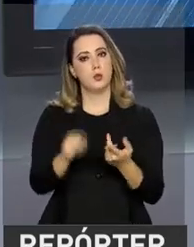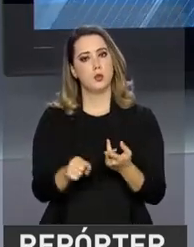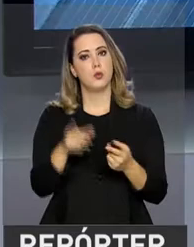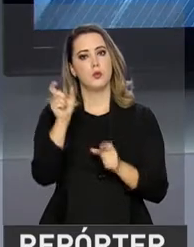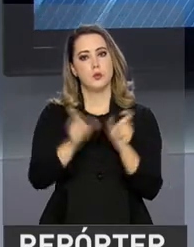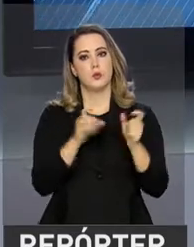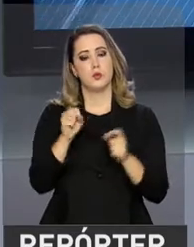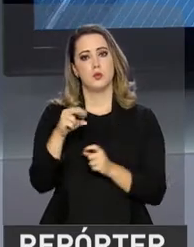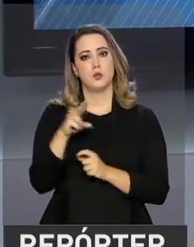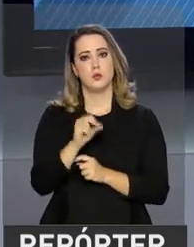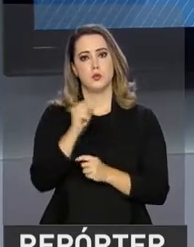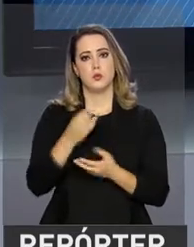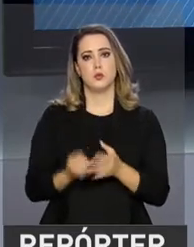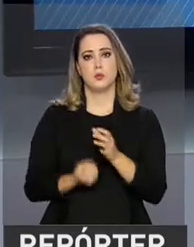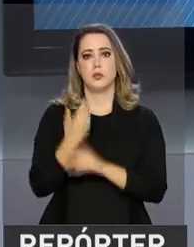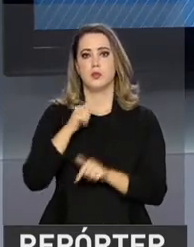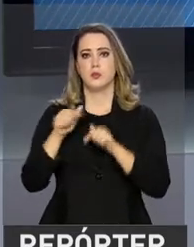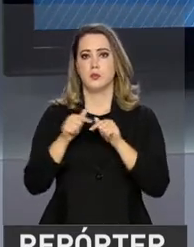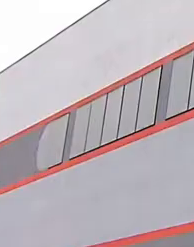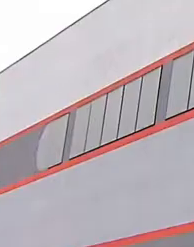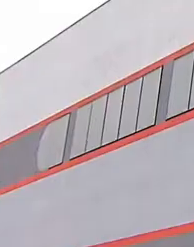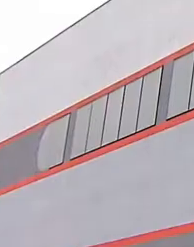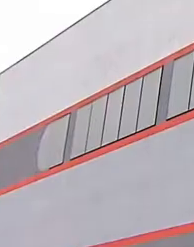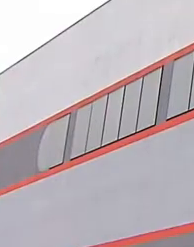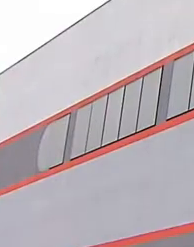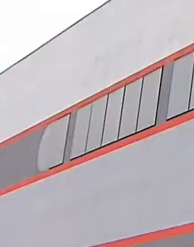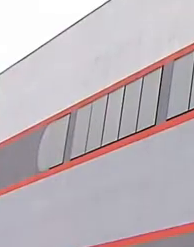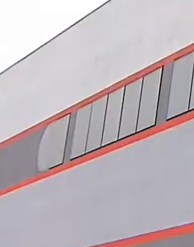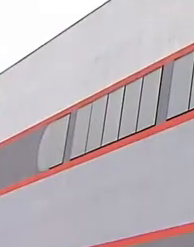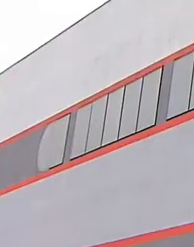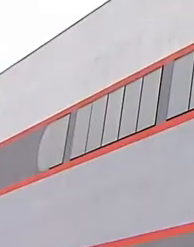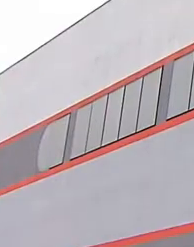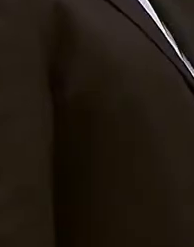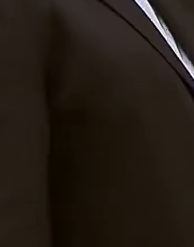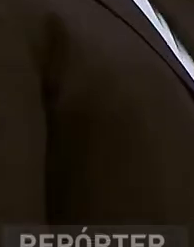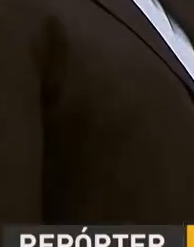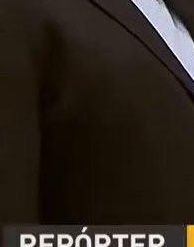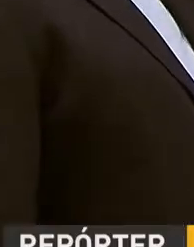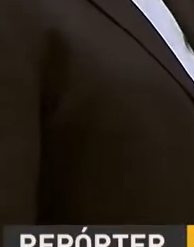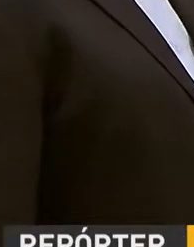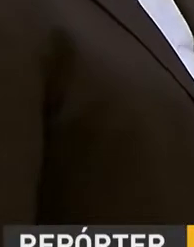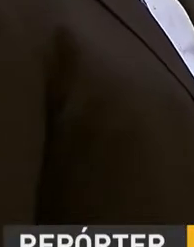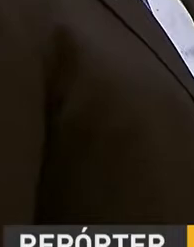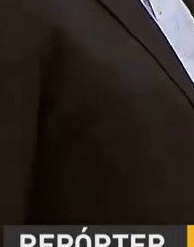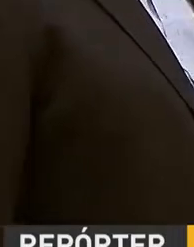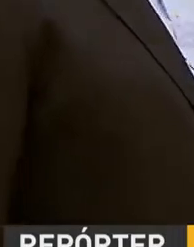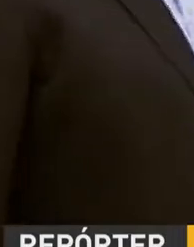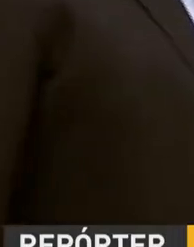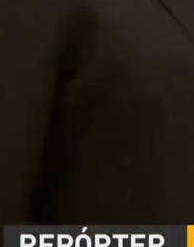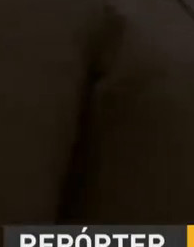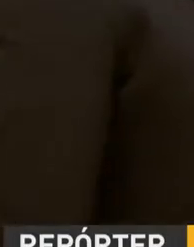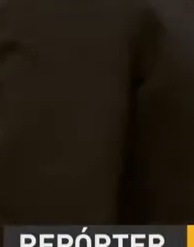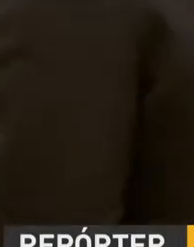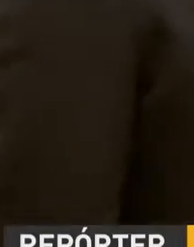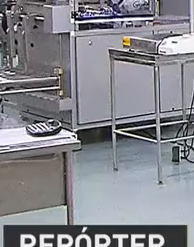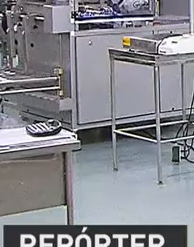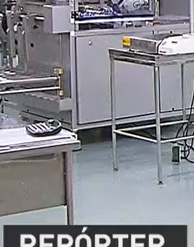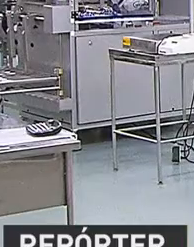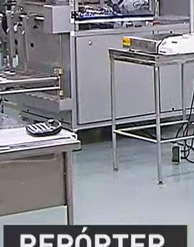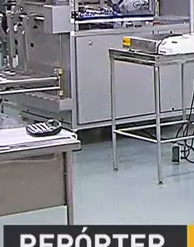emprego e tecnologia para o país a fábrica de medicamentos inaugurada na região do entorno de brasília